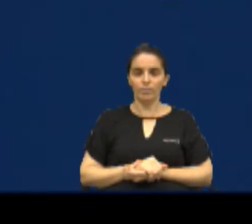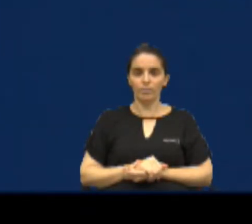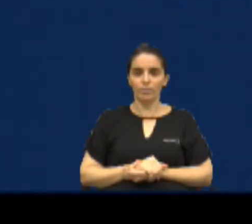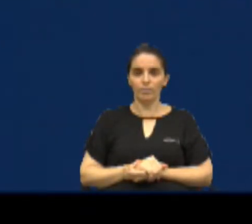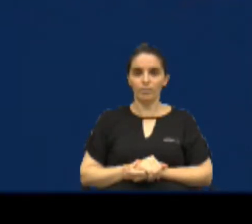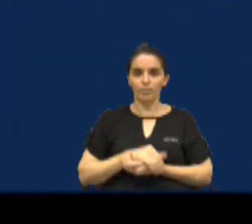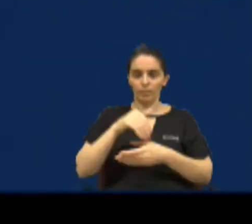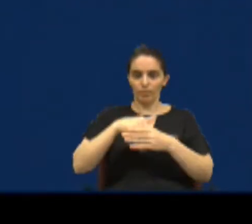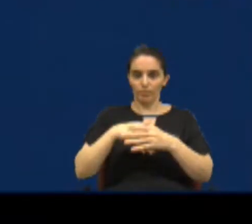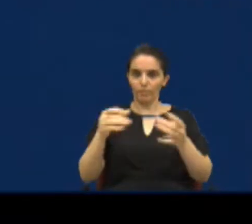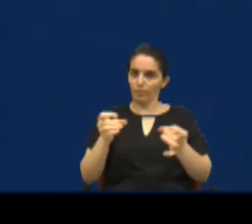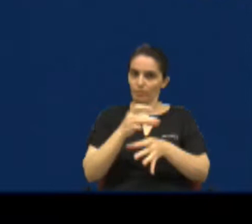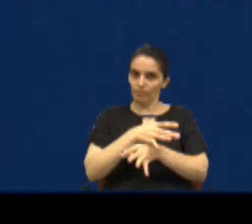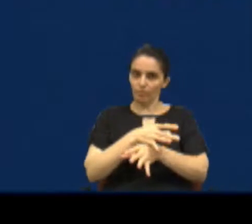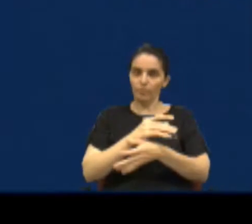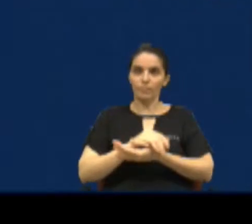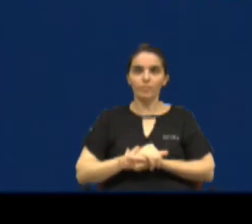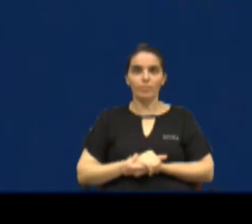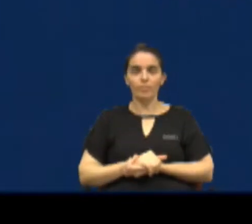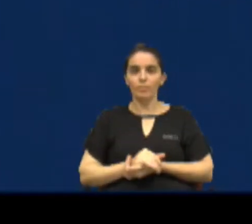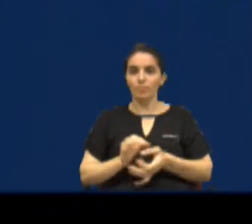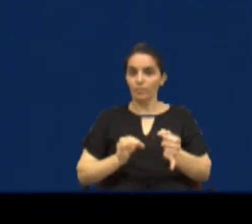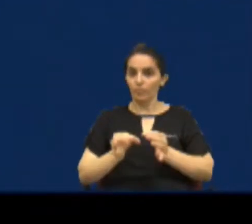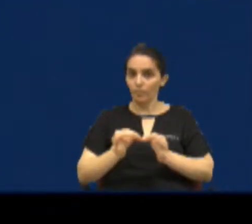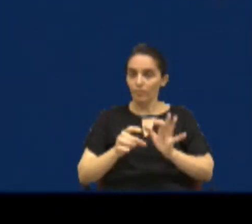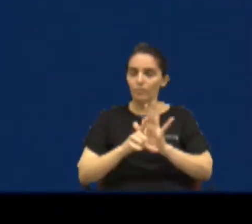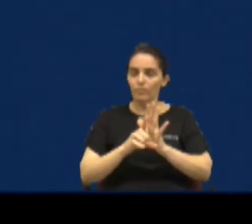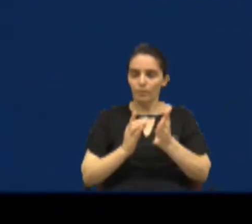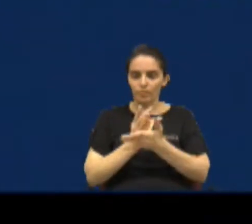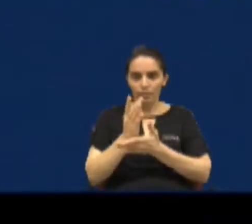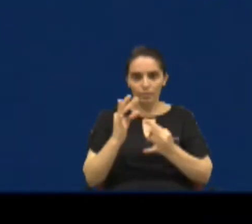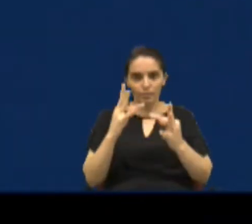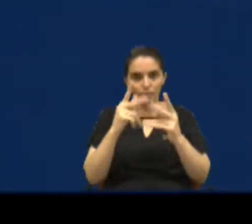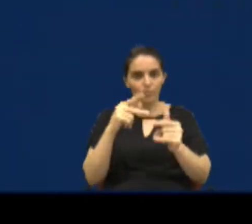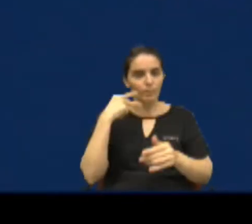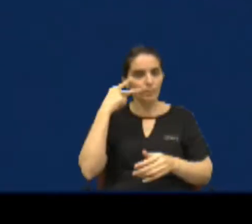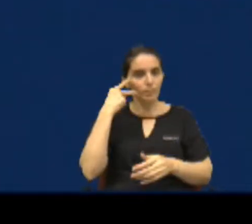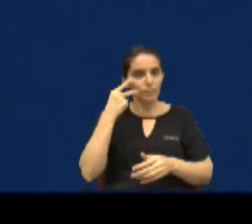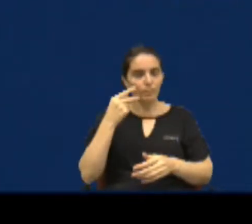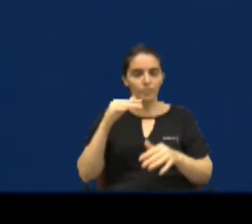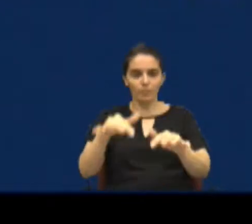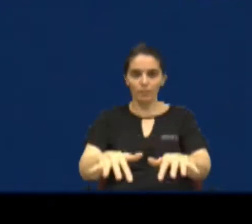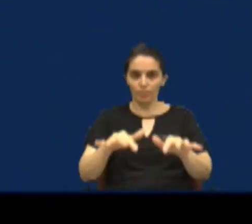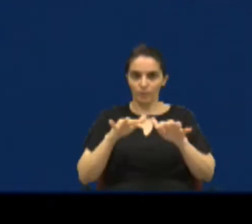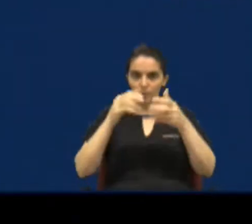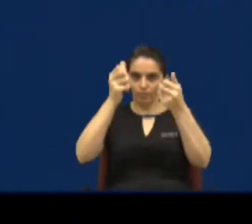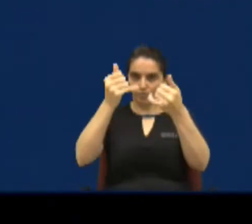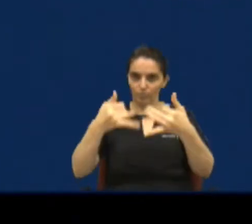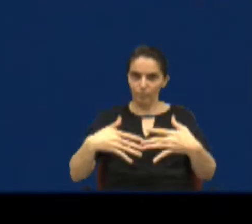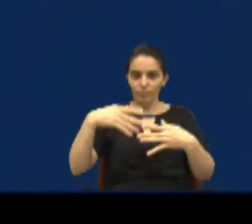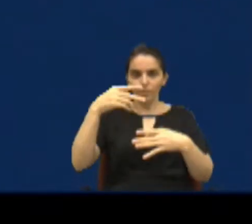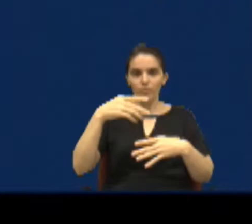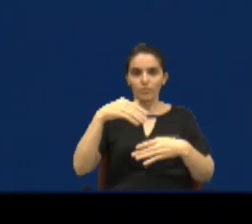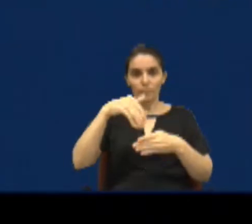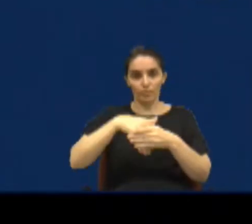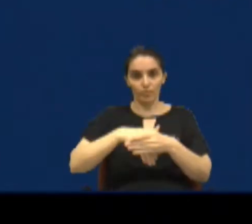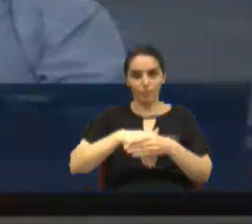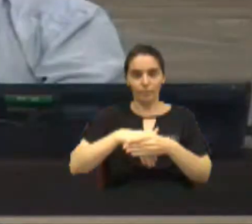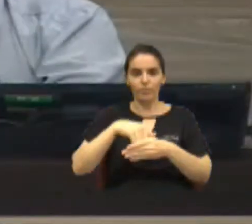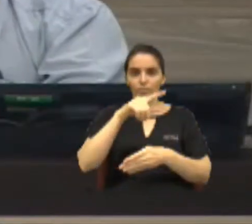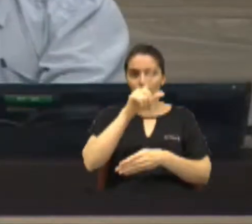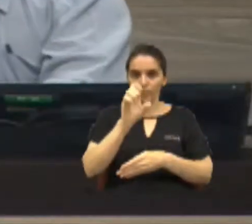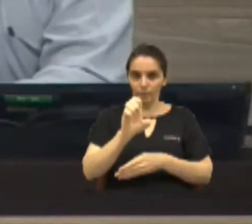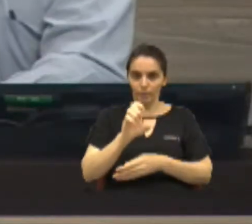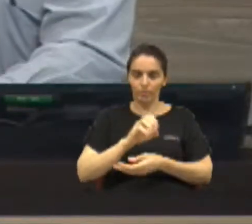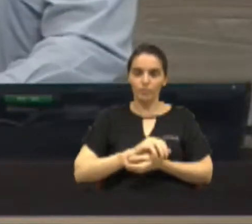Está encerrada a votação. O projeto de lei foi aprovado por todos os vereadores do plenário. Para justificar, o vereador